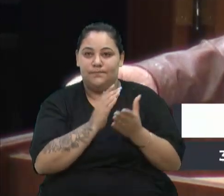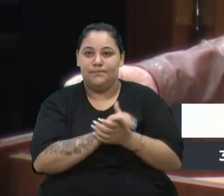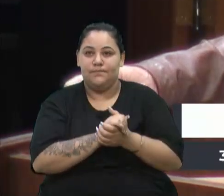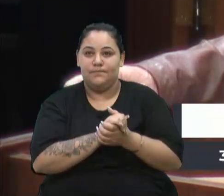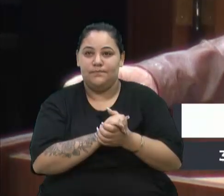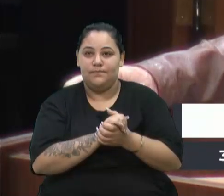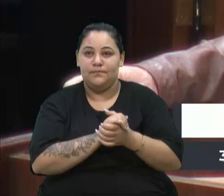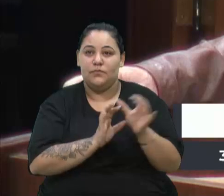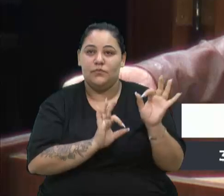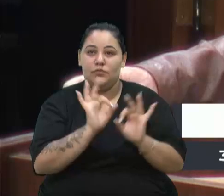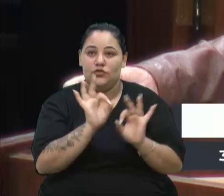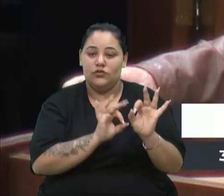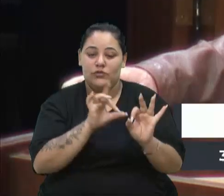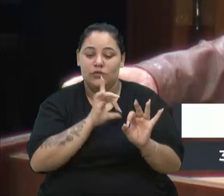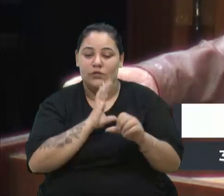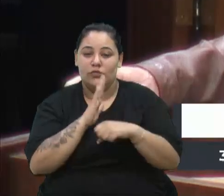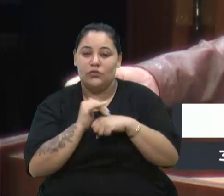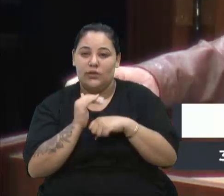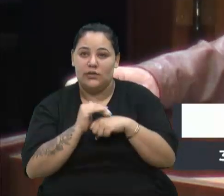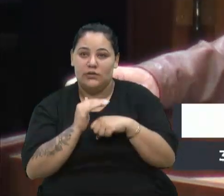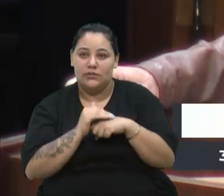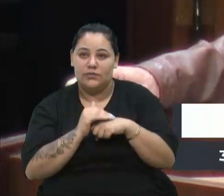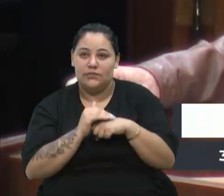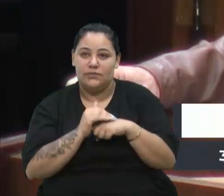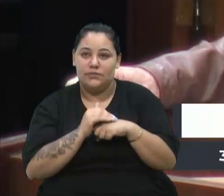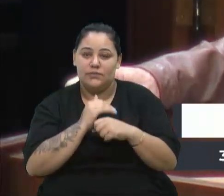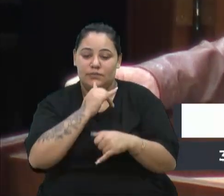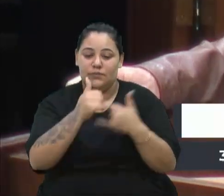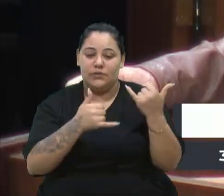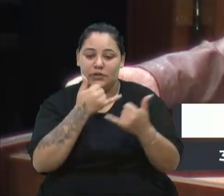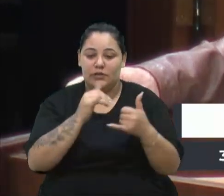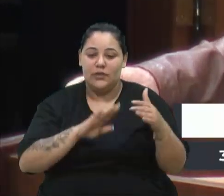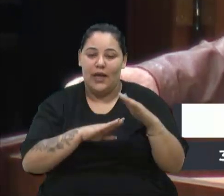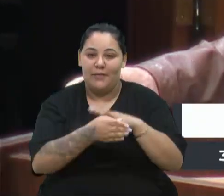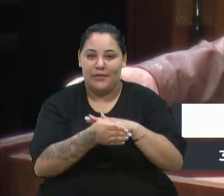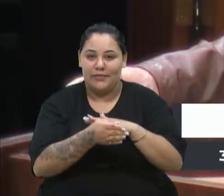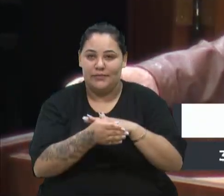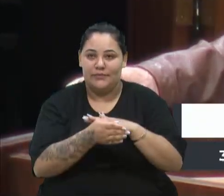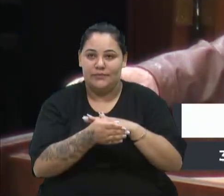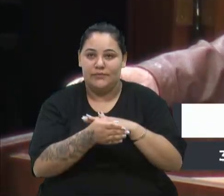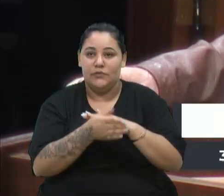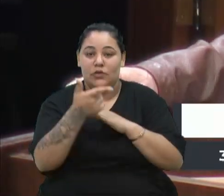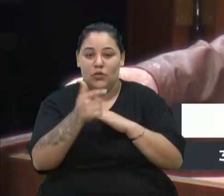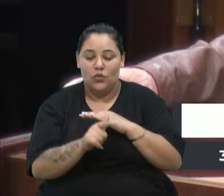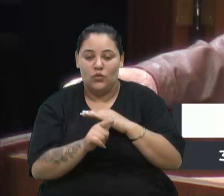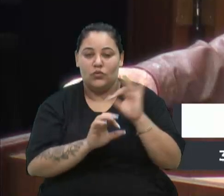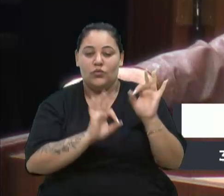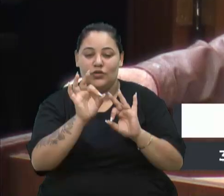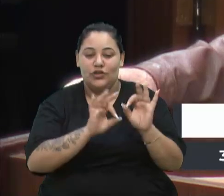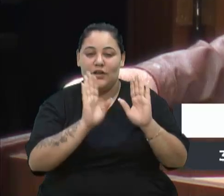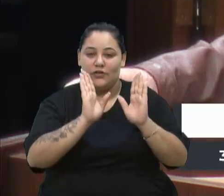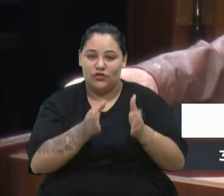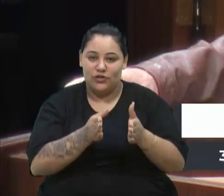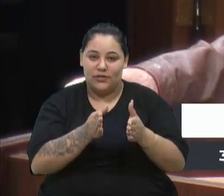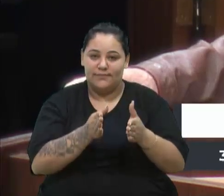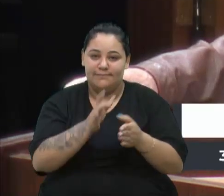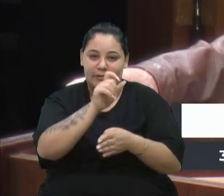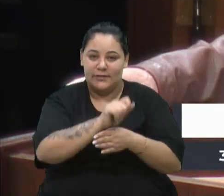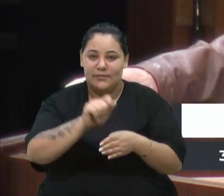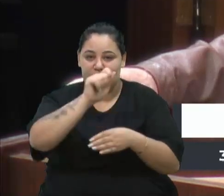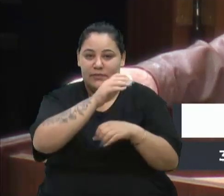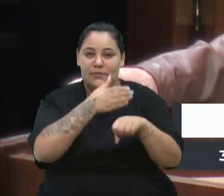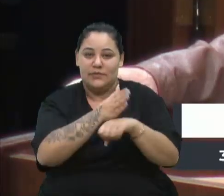O projeto que tenho muito carinho também pelos brinquedos adaptados. Outro projeto que está na Assembleia